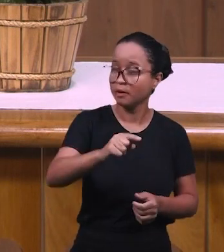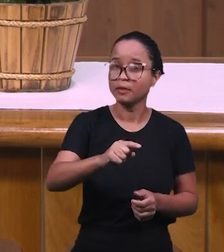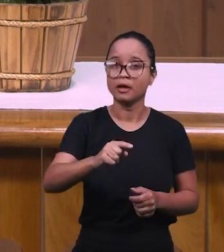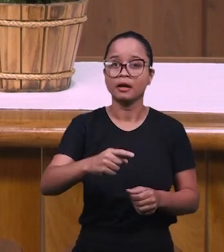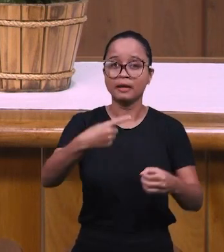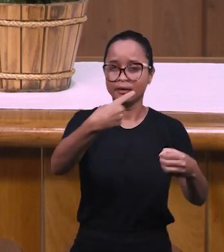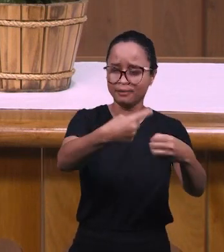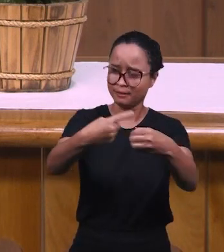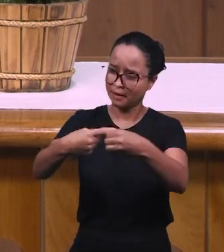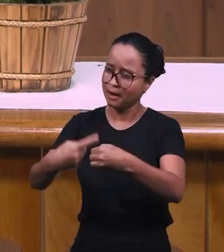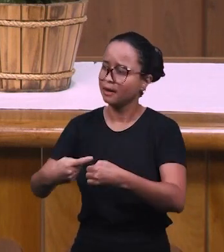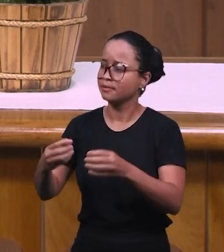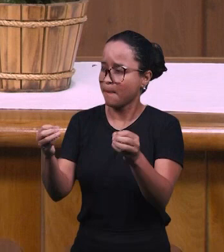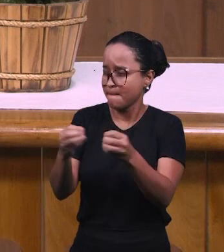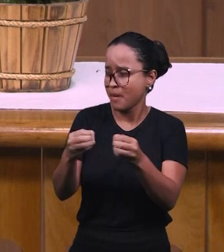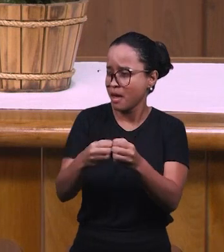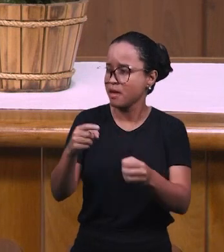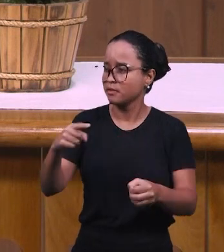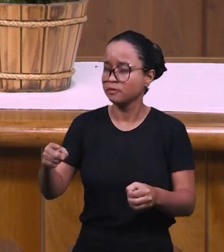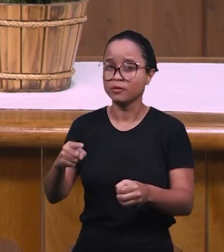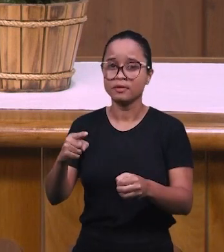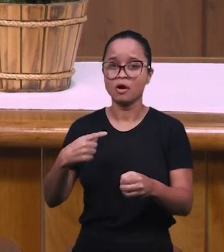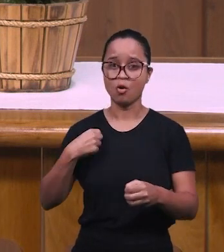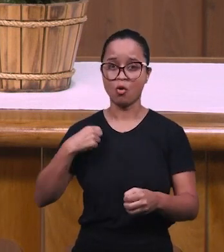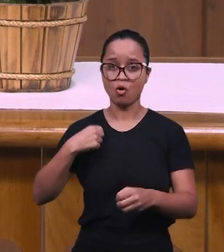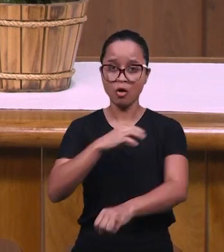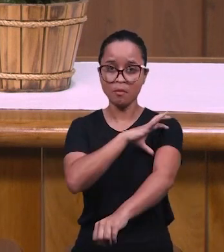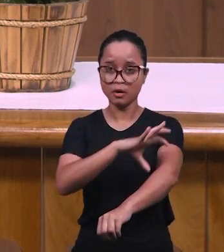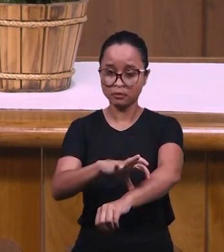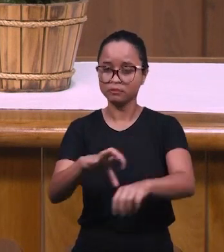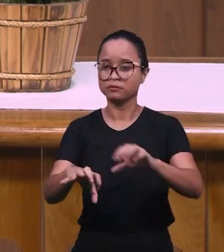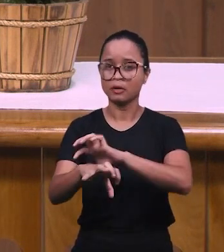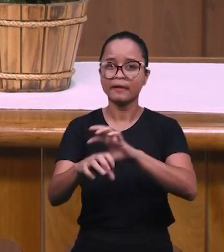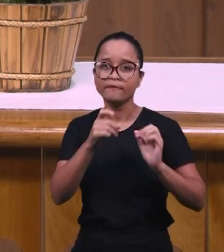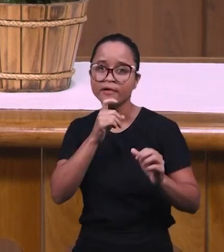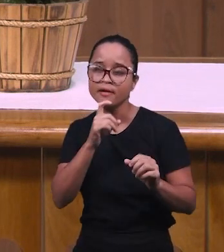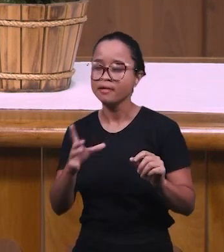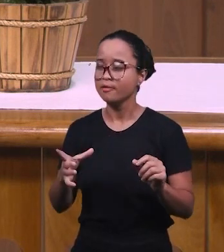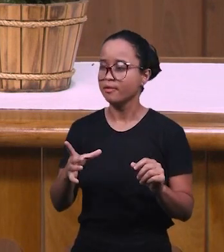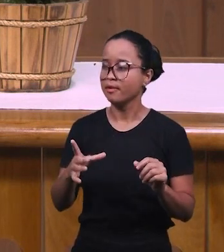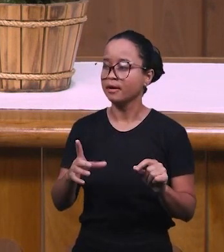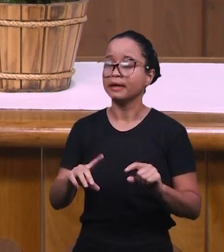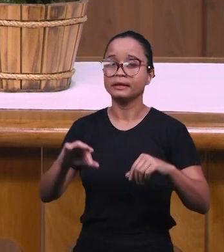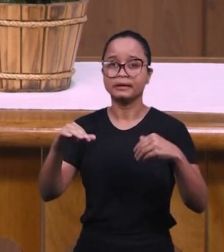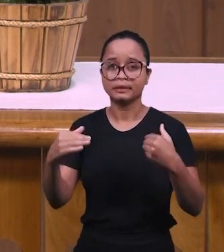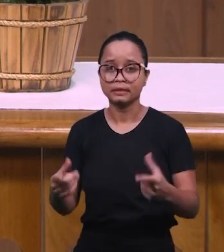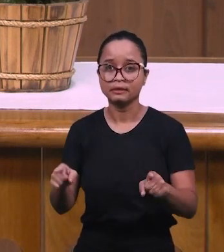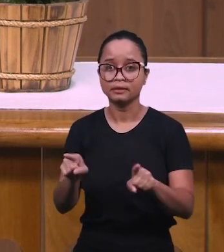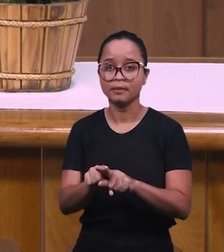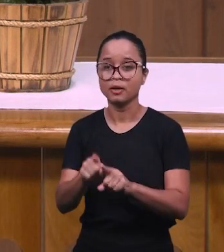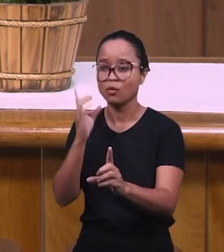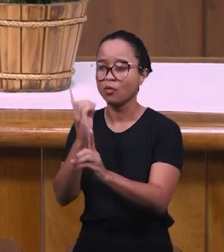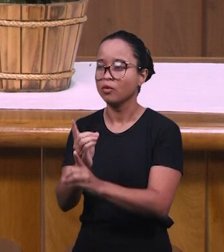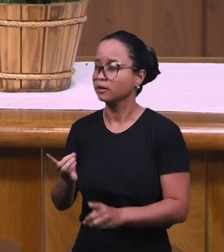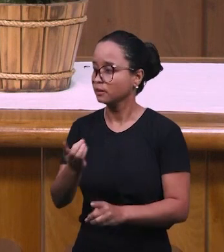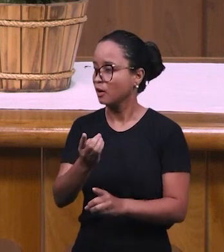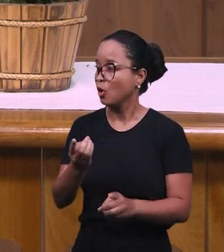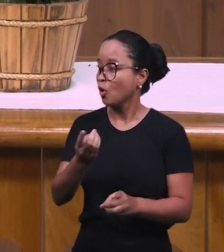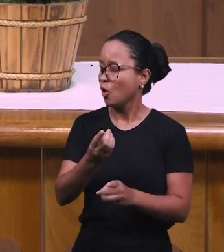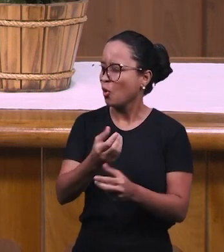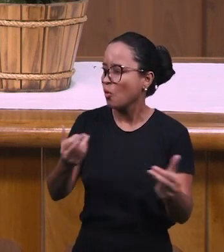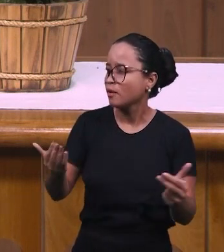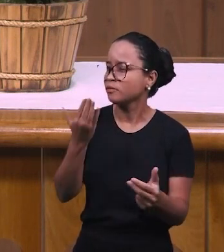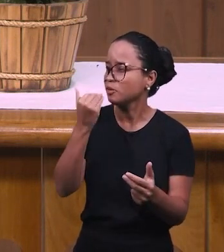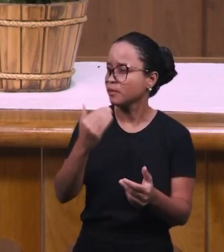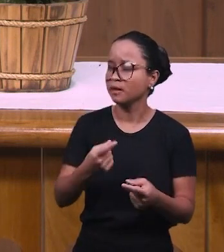aos campos e aldeias ao redor, agasalhem-se e achem o que comer, porque aqui estamos em lugar